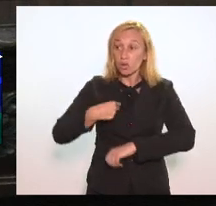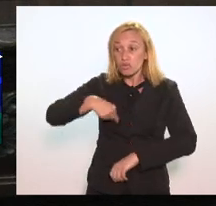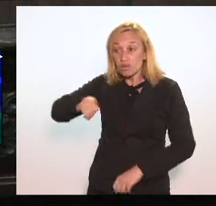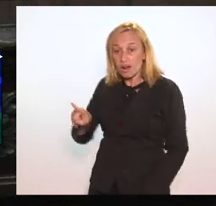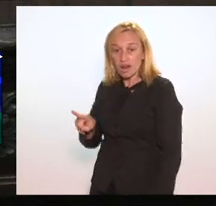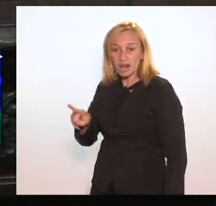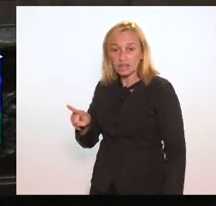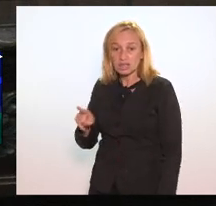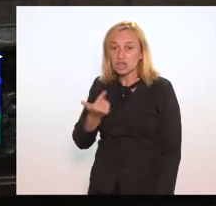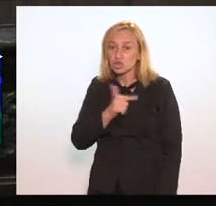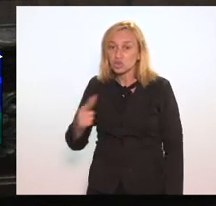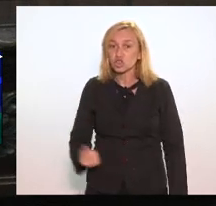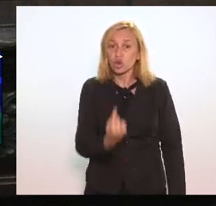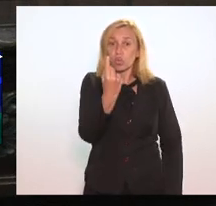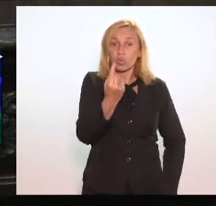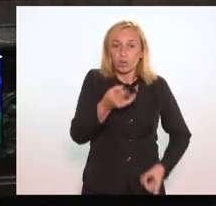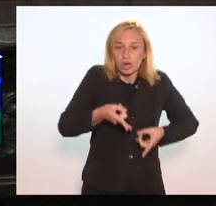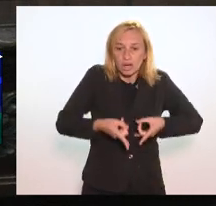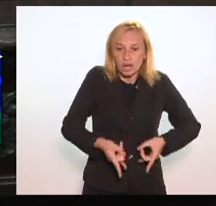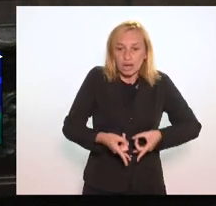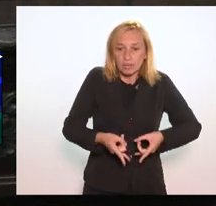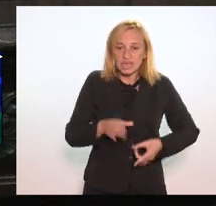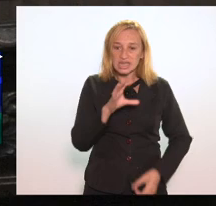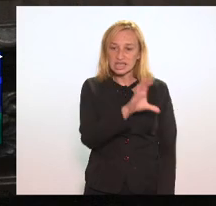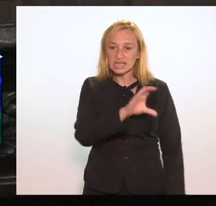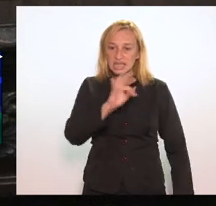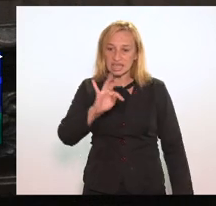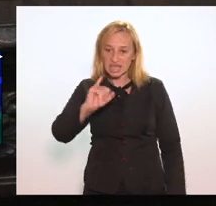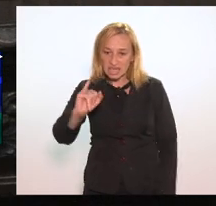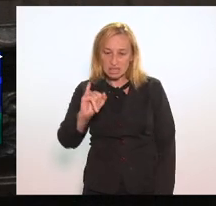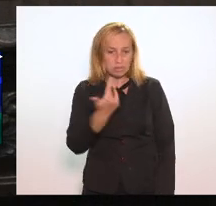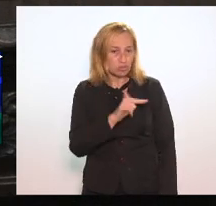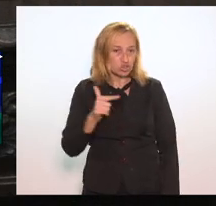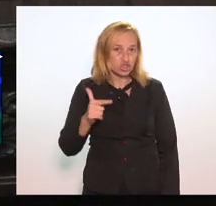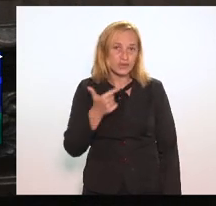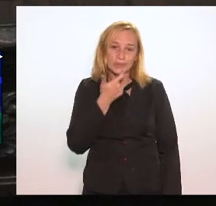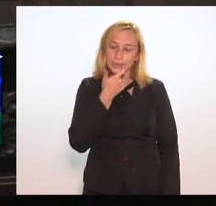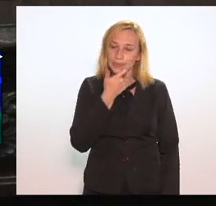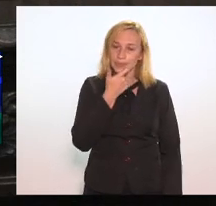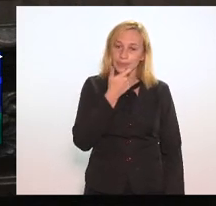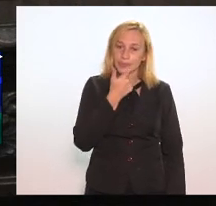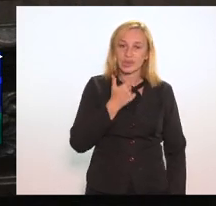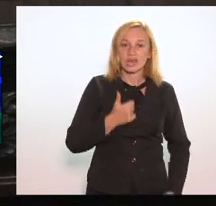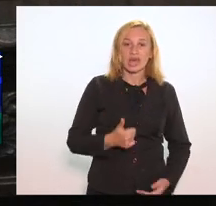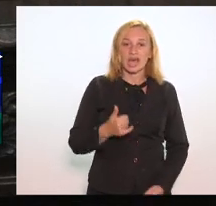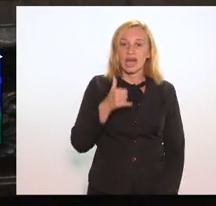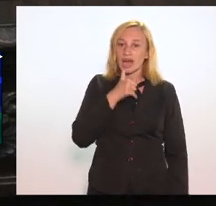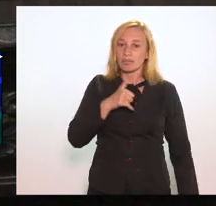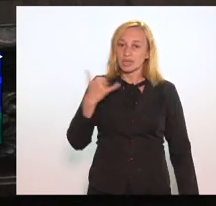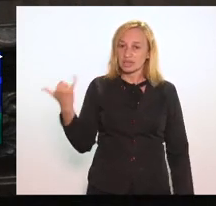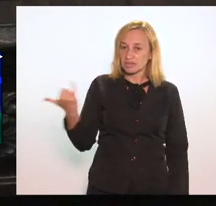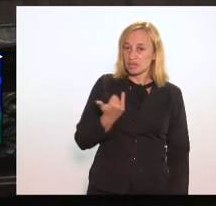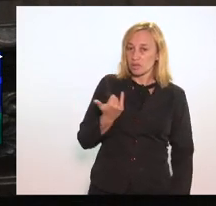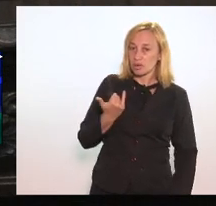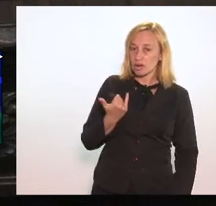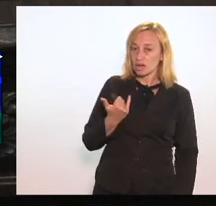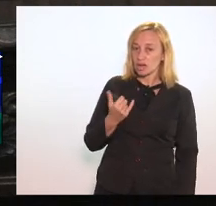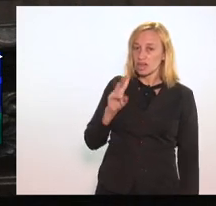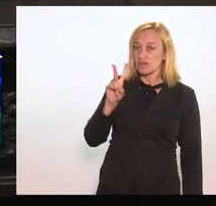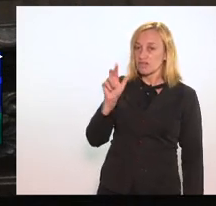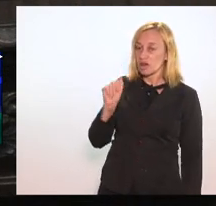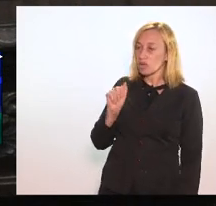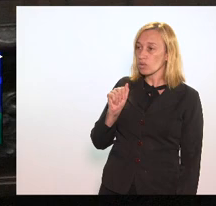fui não tinha um leito de CTI um leite sequer de CTI e aí menina me falou e vagou um